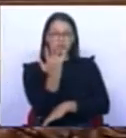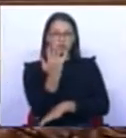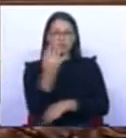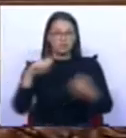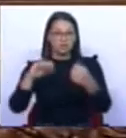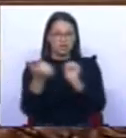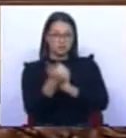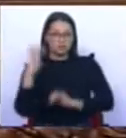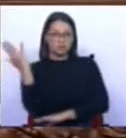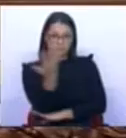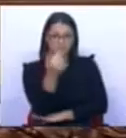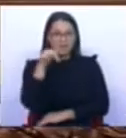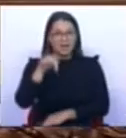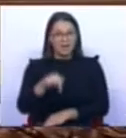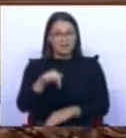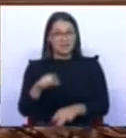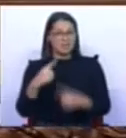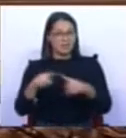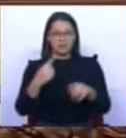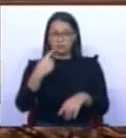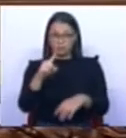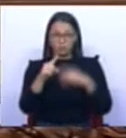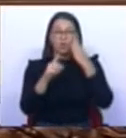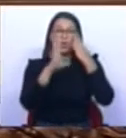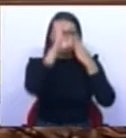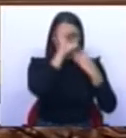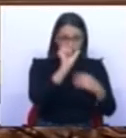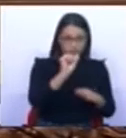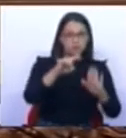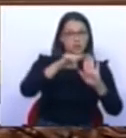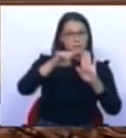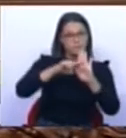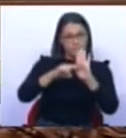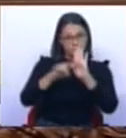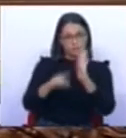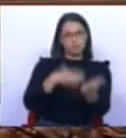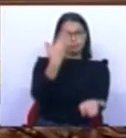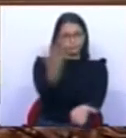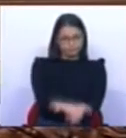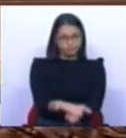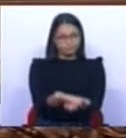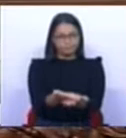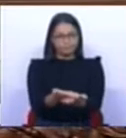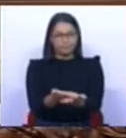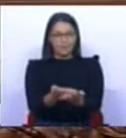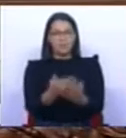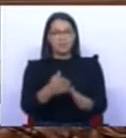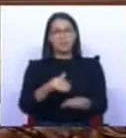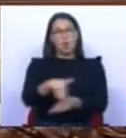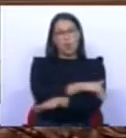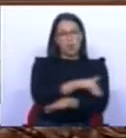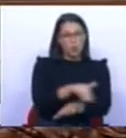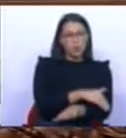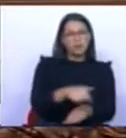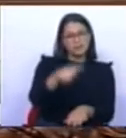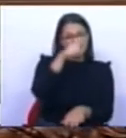diferente nesta, enquanto os governantes anunciarão medidas e assumirão promessas e compromissos solenes, nas ruas dezenas